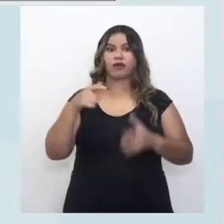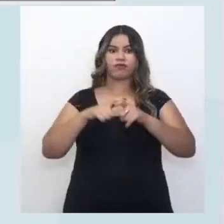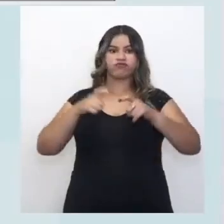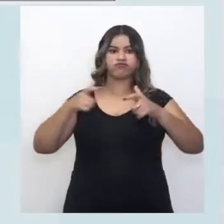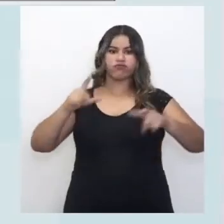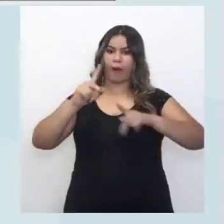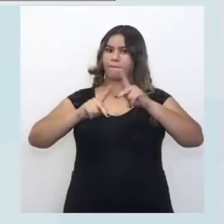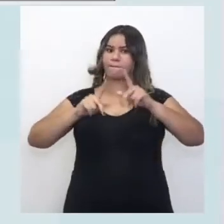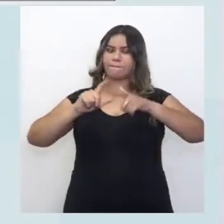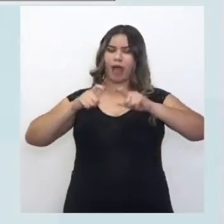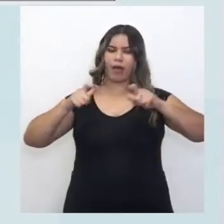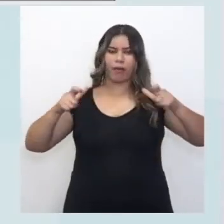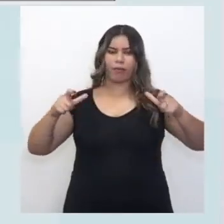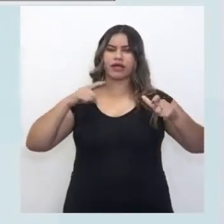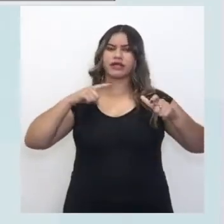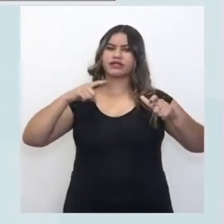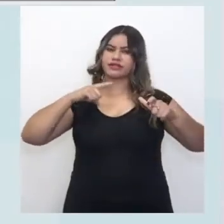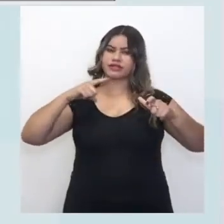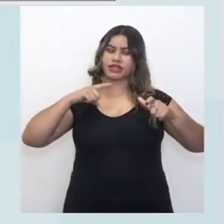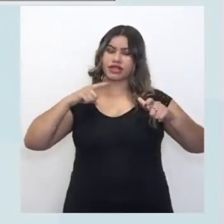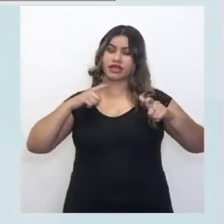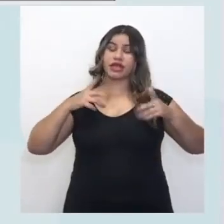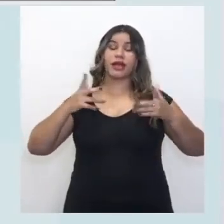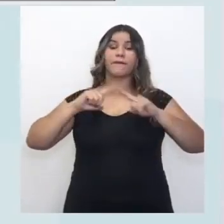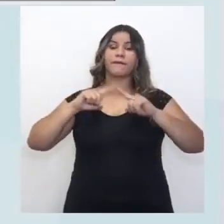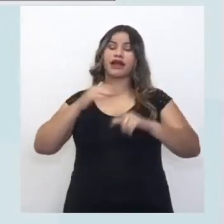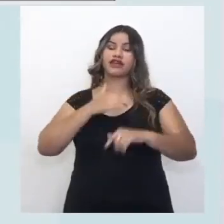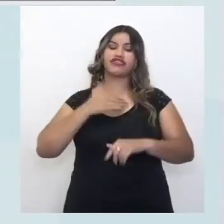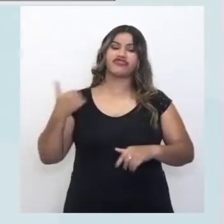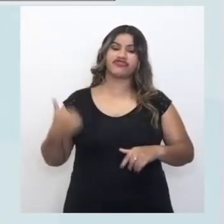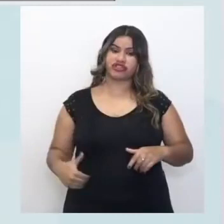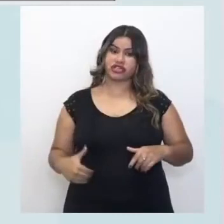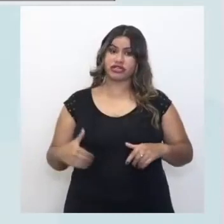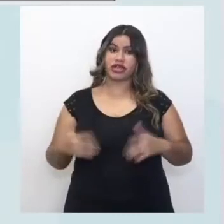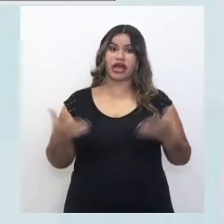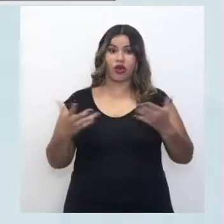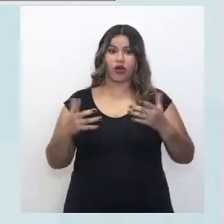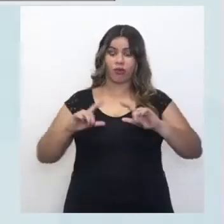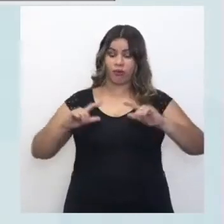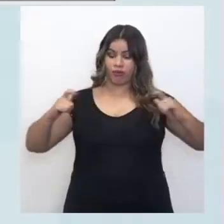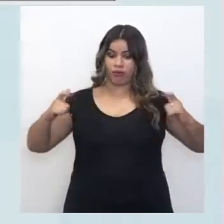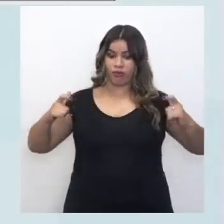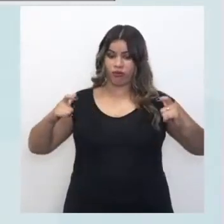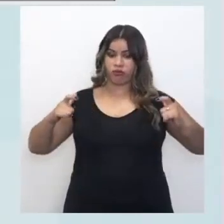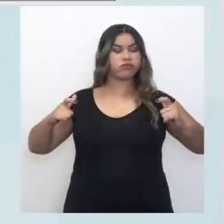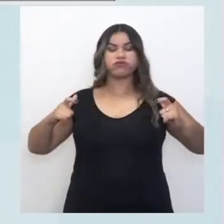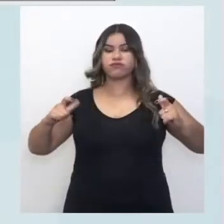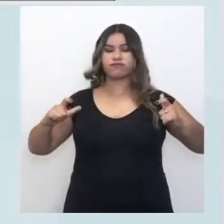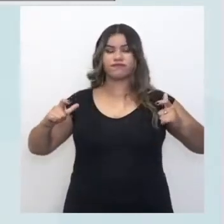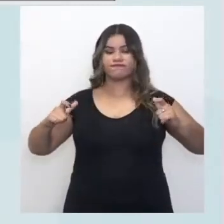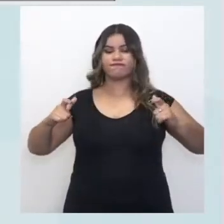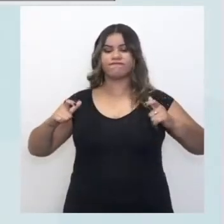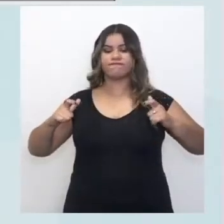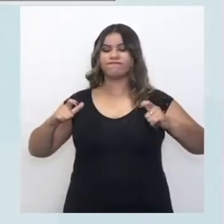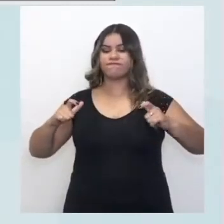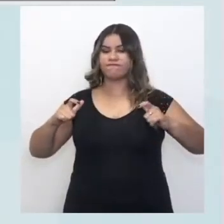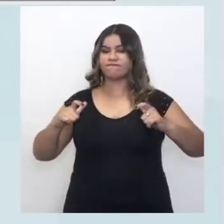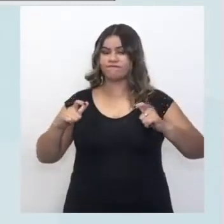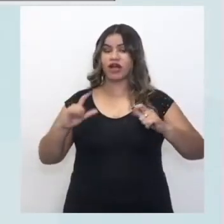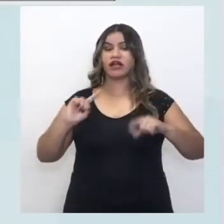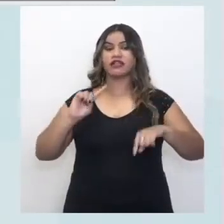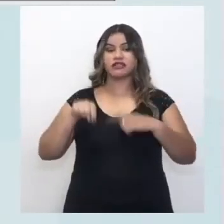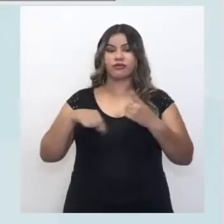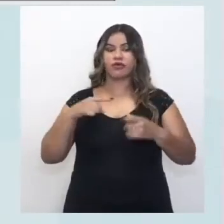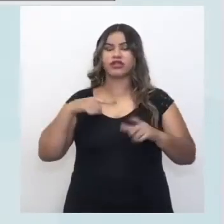crescimento muito acima do normal, apesar que a China já está diminuindo, né? Tanto é que a gente vai ver depois aí uma animação mostrando